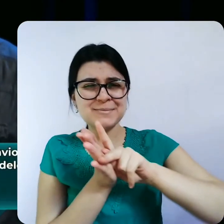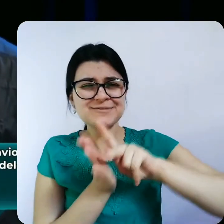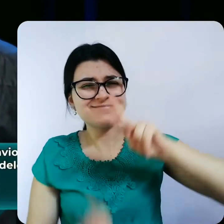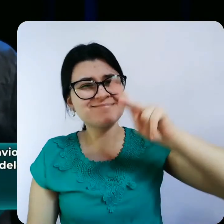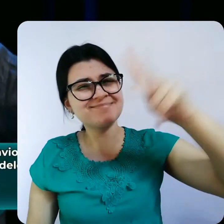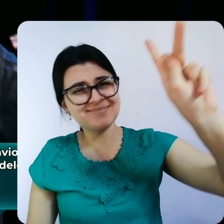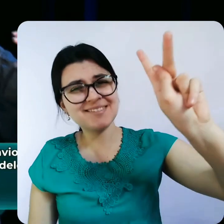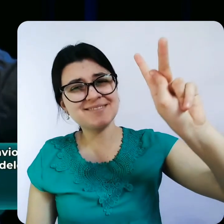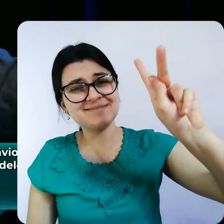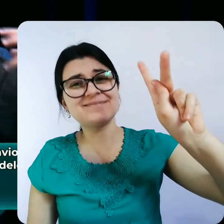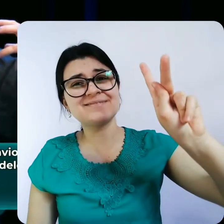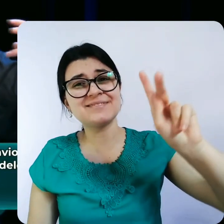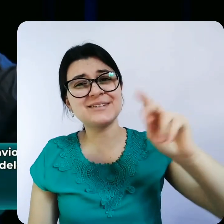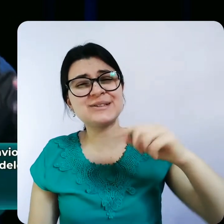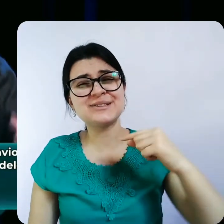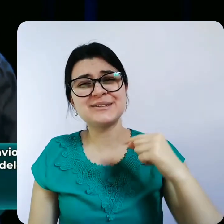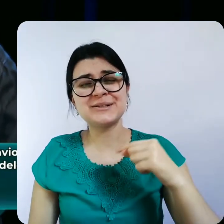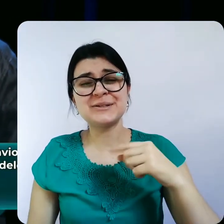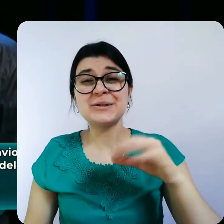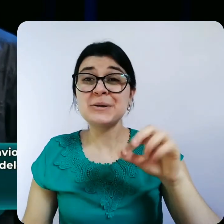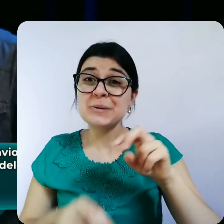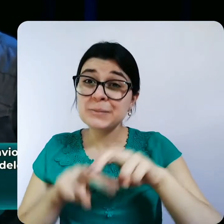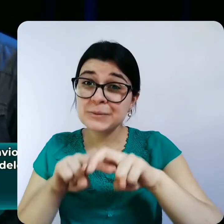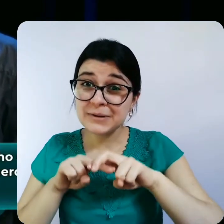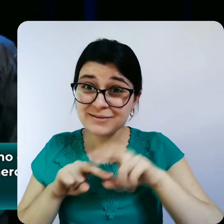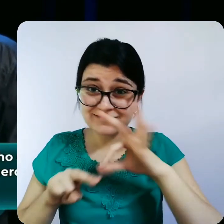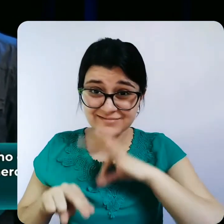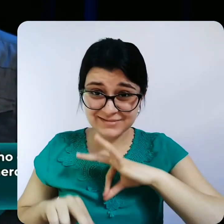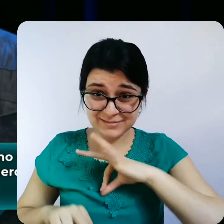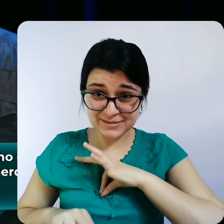meio dele clamamos: Abba, Pai.